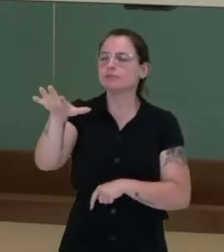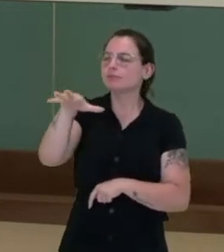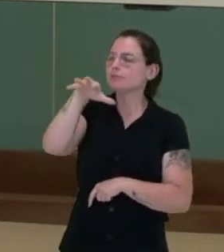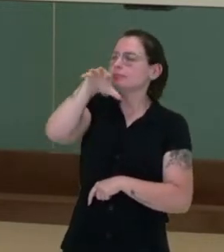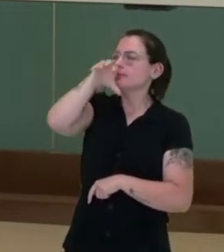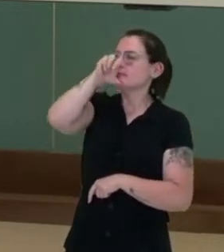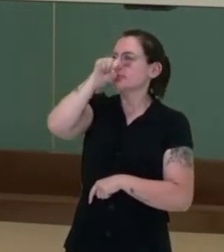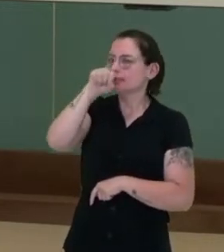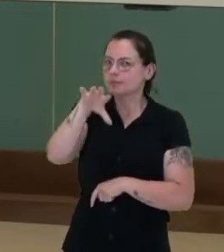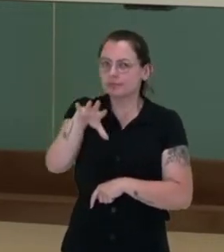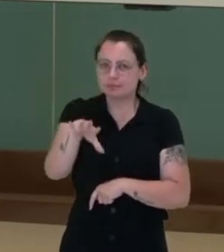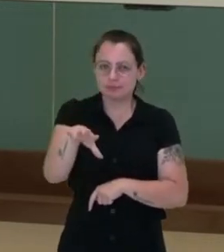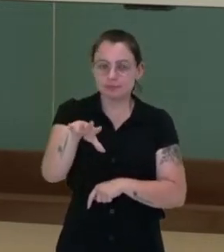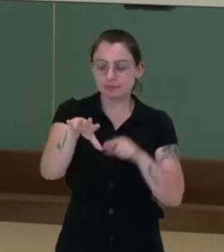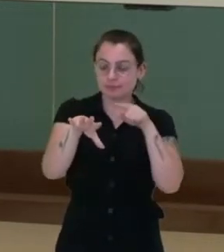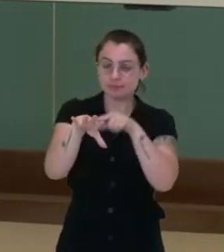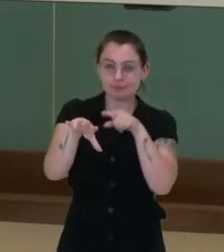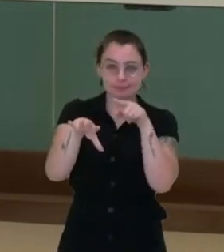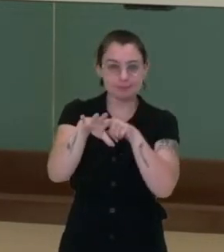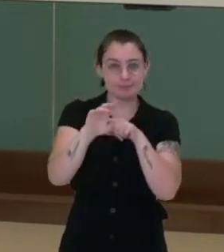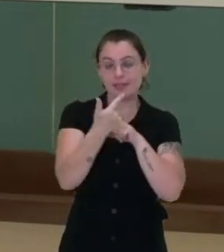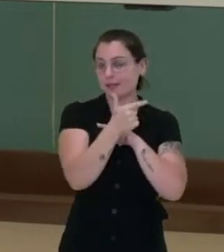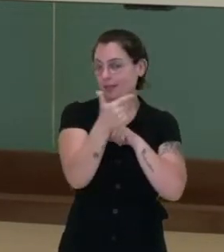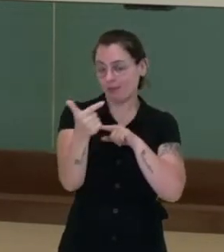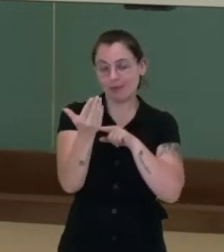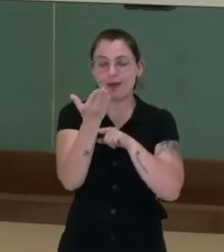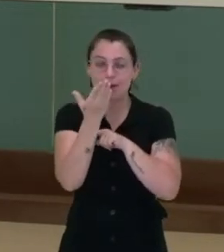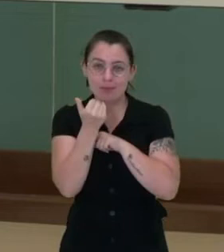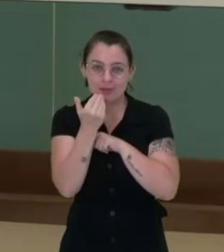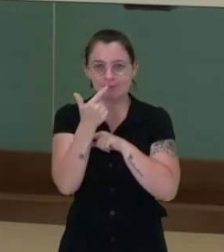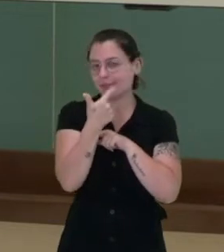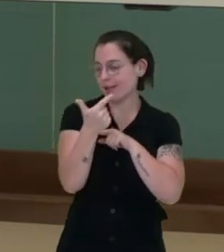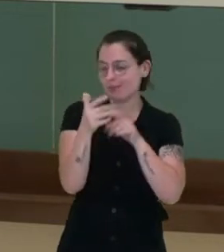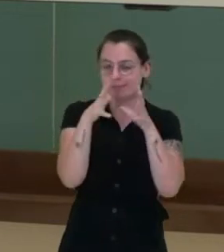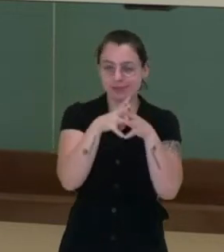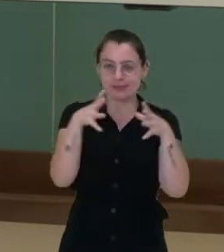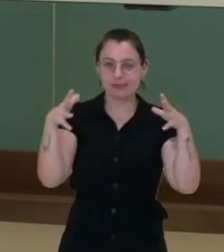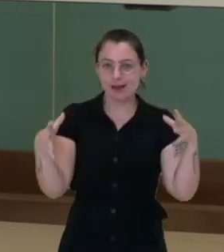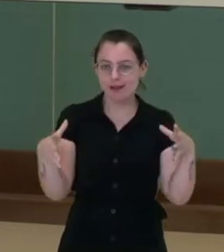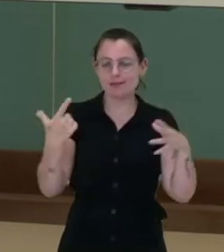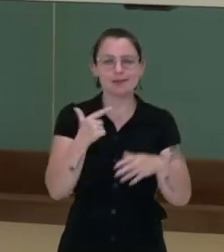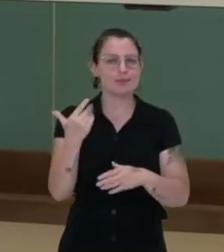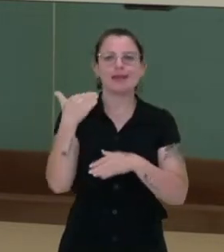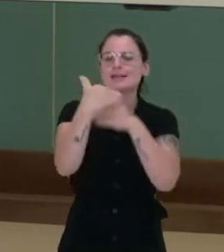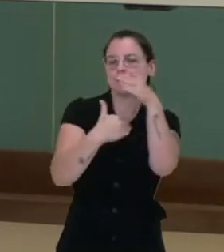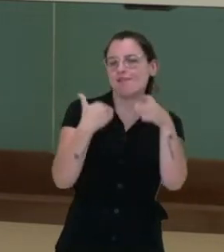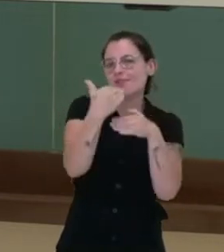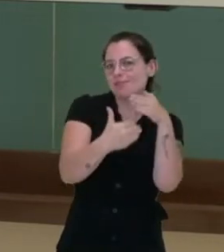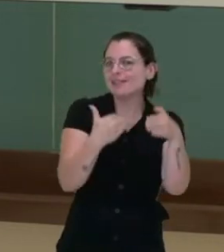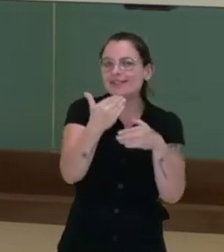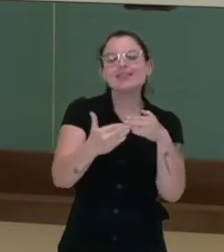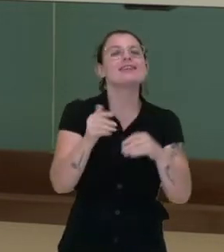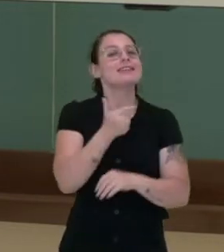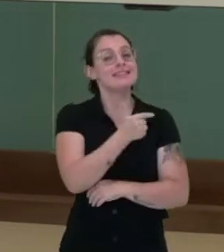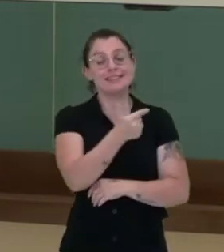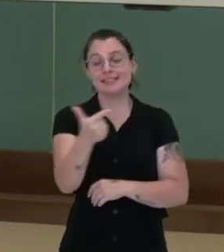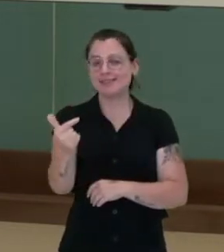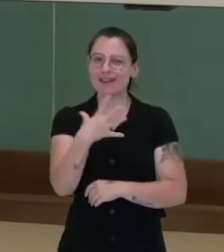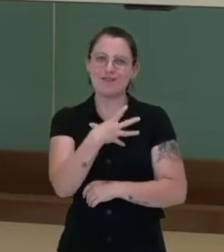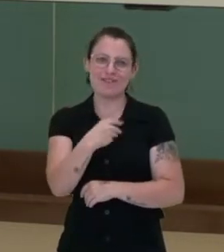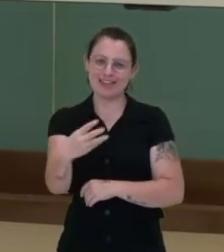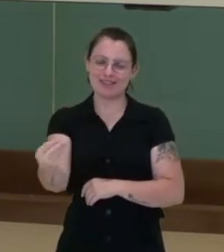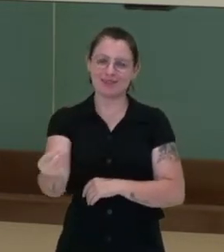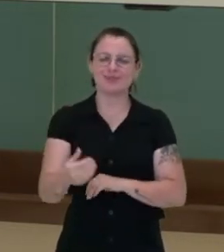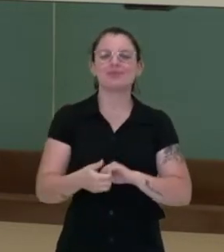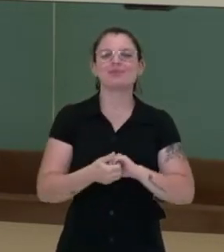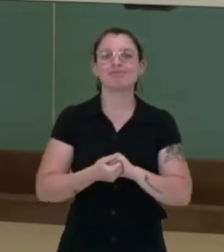respira. Então, esse ar não come, não cresce, não se desenvolve e não se reproduz. Então,